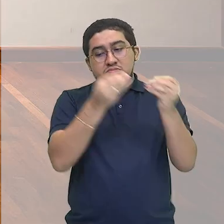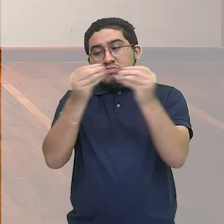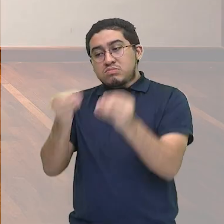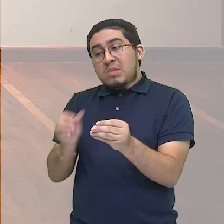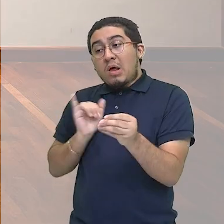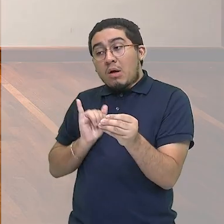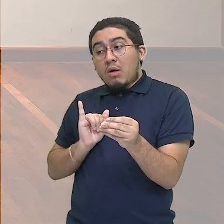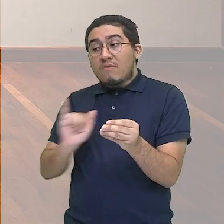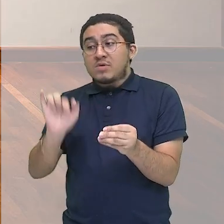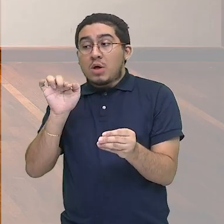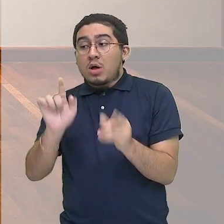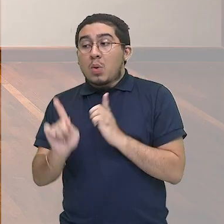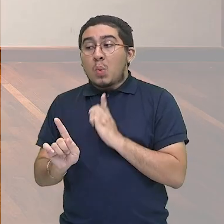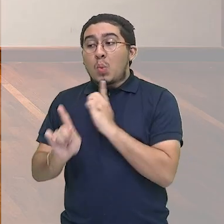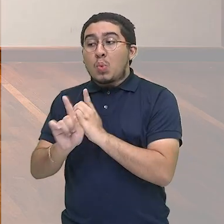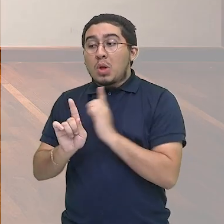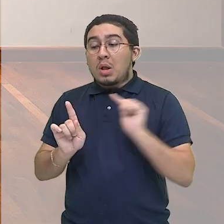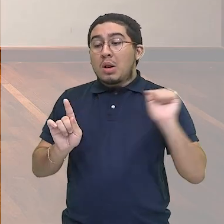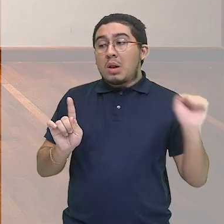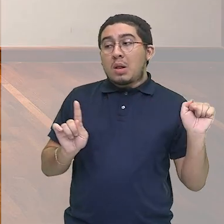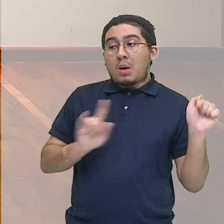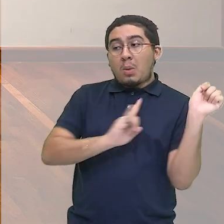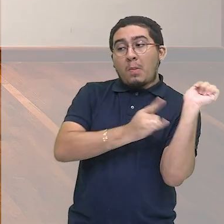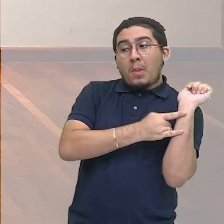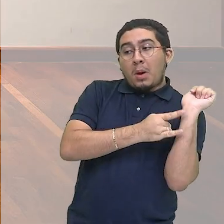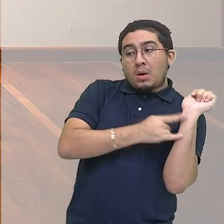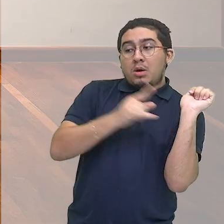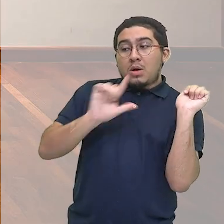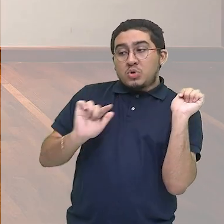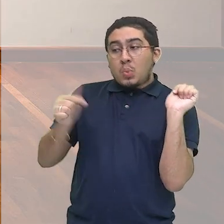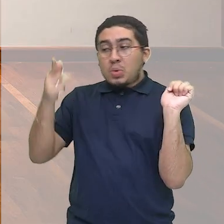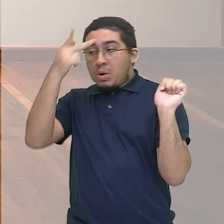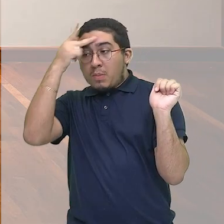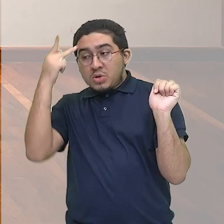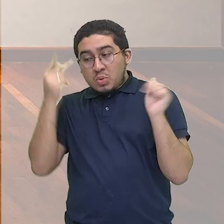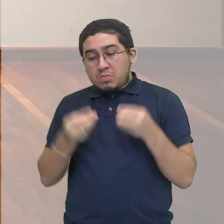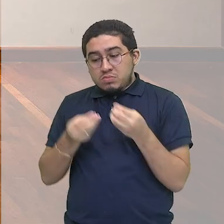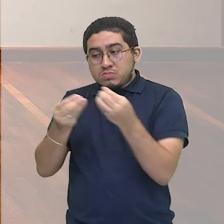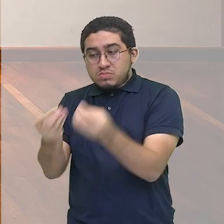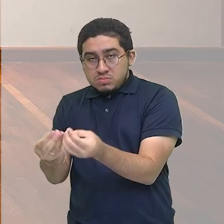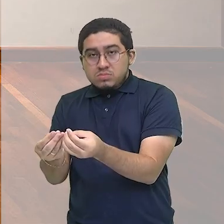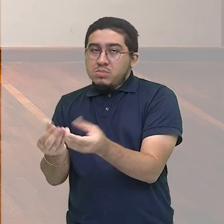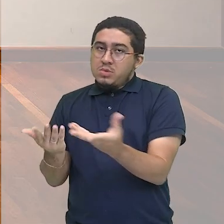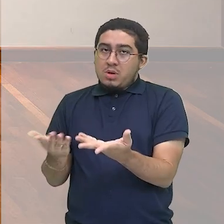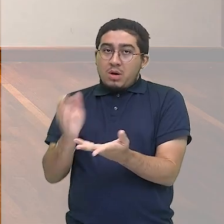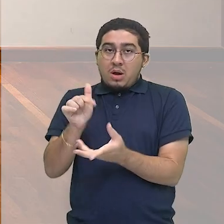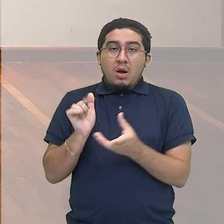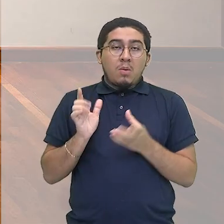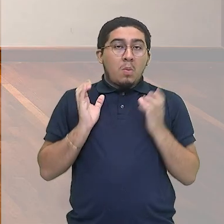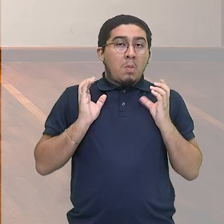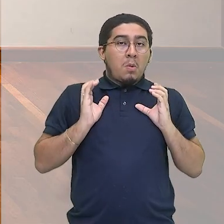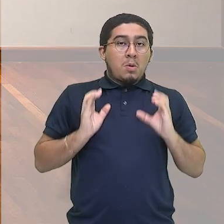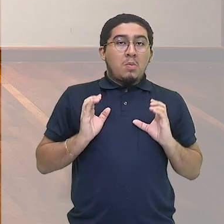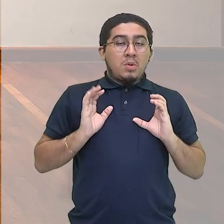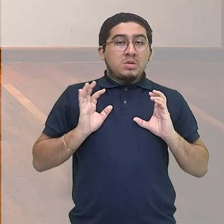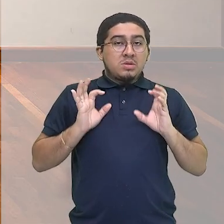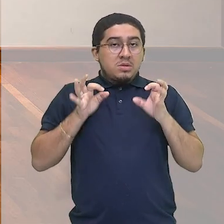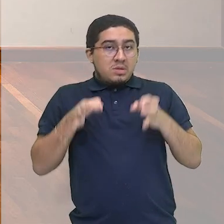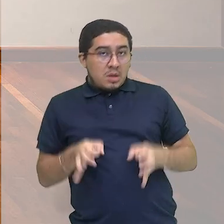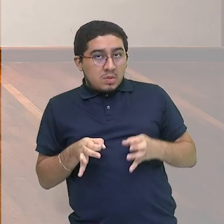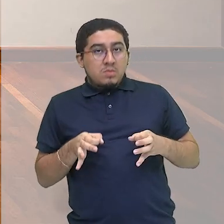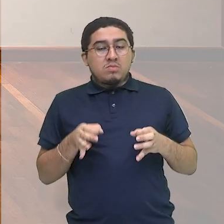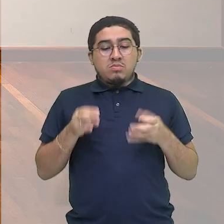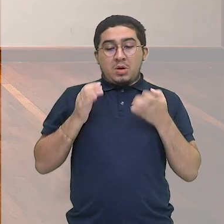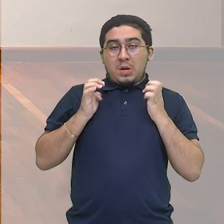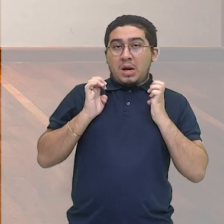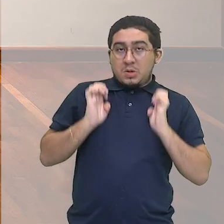foi encontrado ali, pertence a alguém. É uma ação racional com relação a valores. Essa ação dele, ela afetou